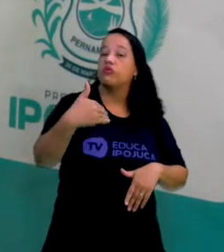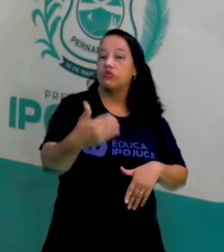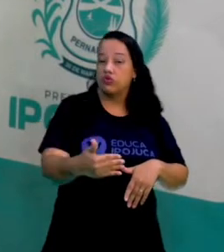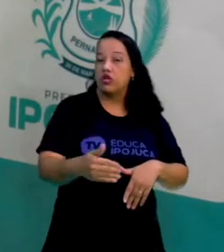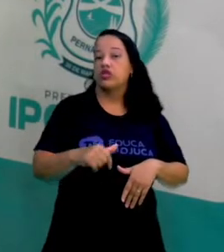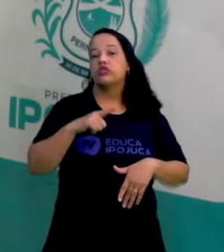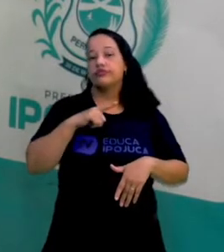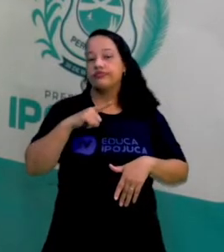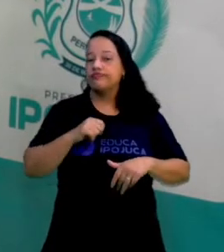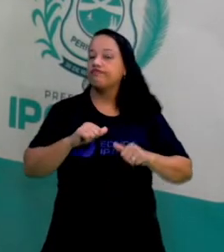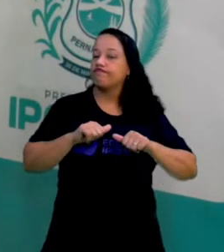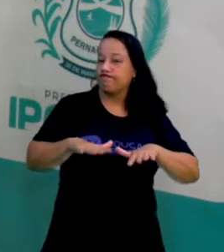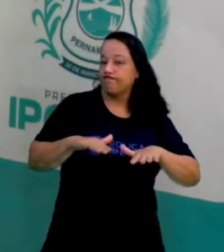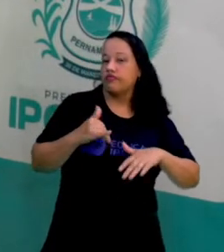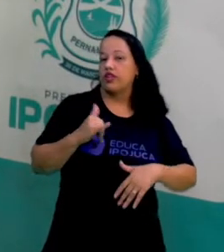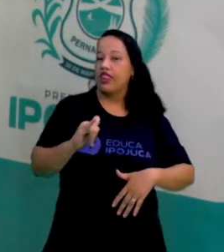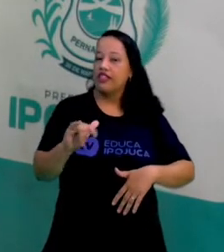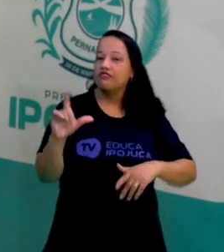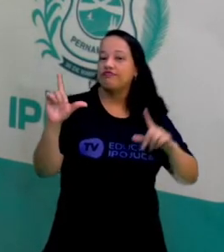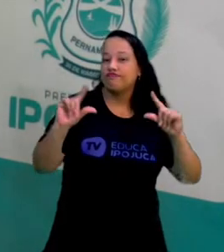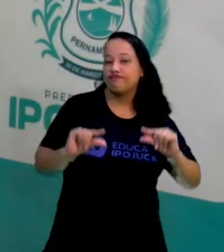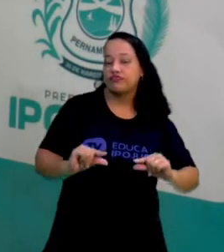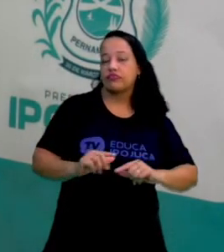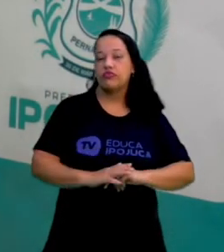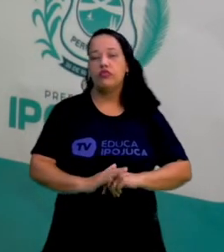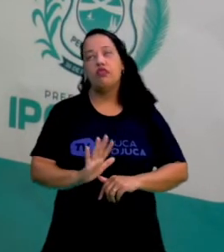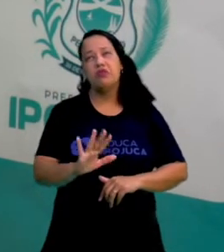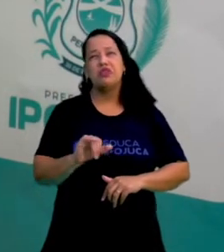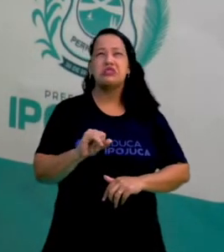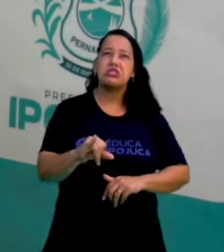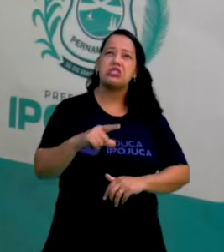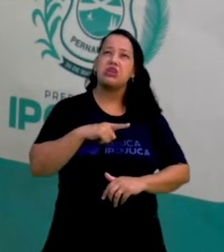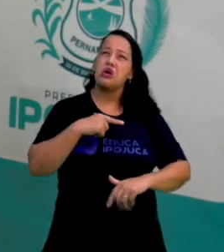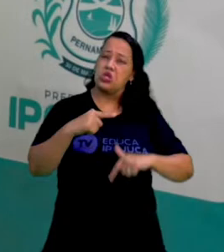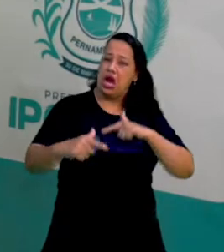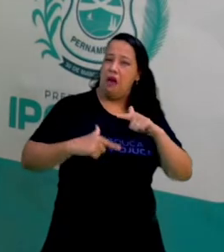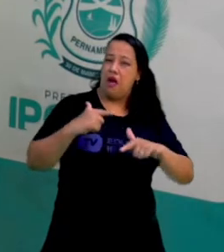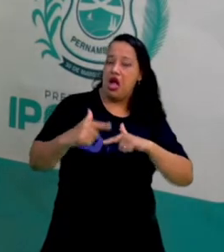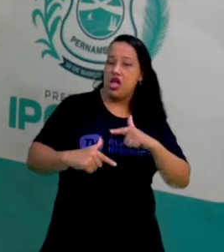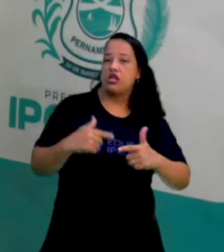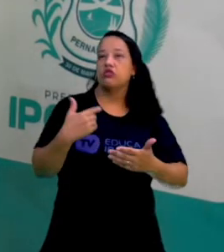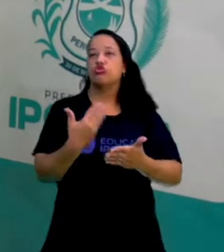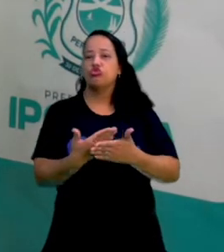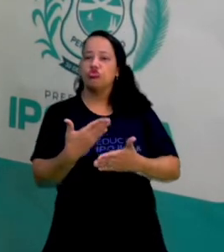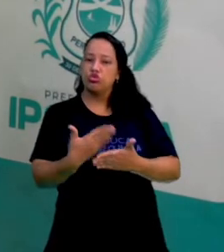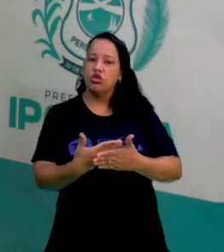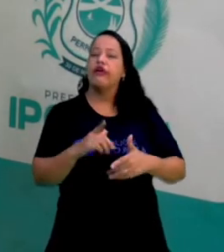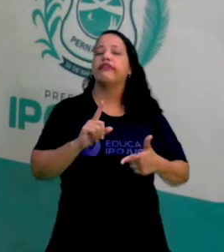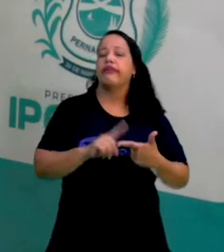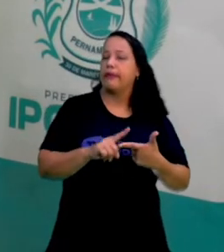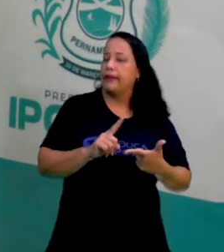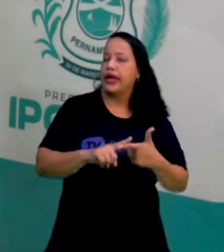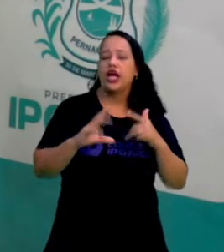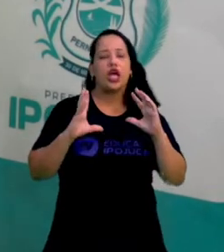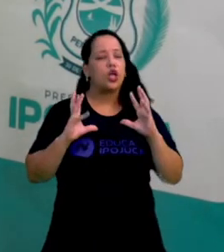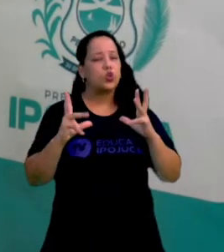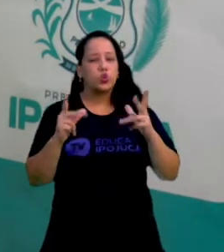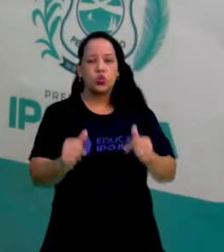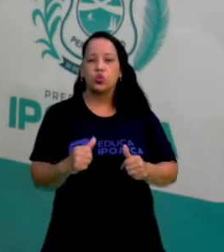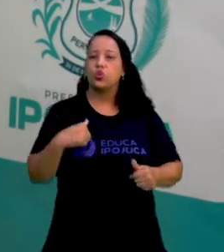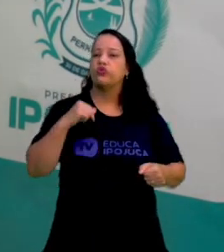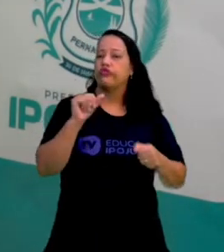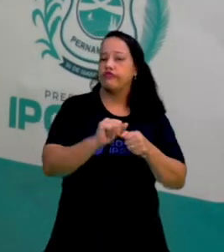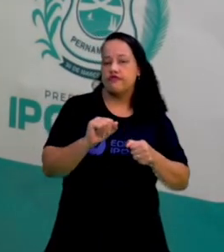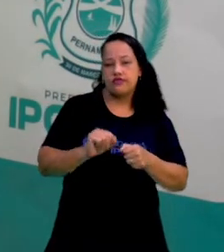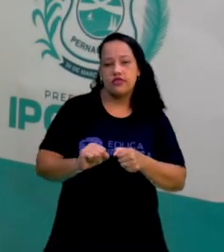vai gastar, sim, bastante energia. Ah, e se eu estiver trabalhando? Também. Se eu estiver estudando? Também. Todas as atividades que você for